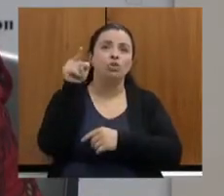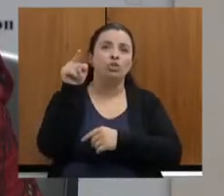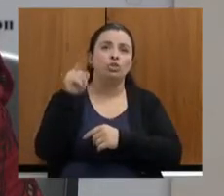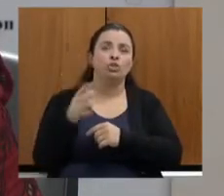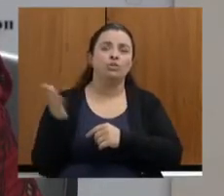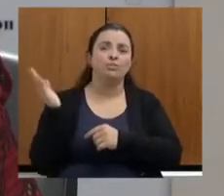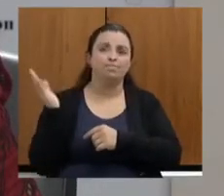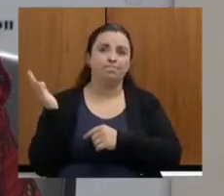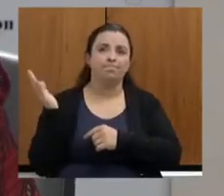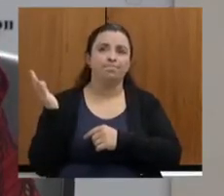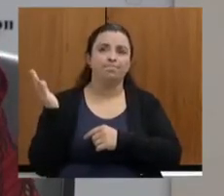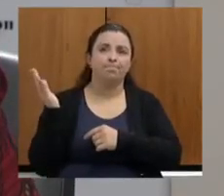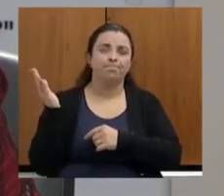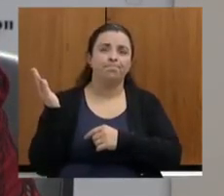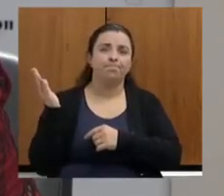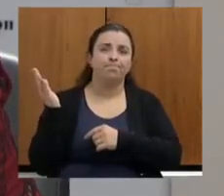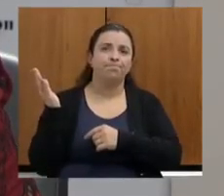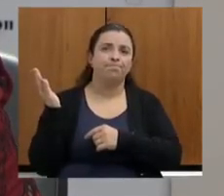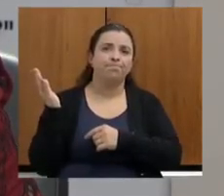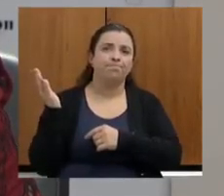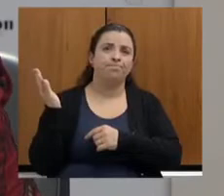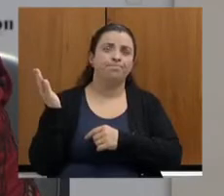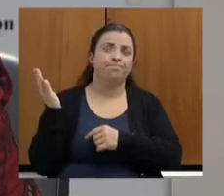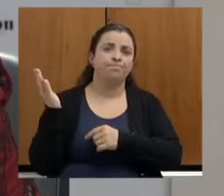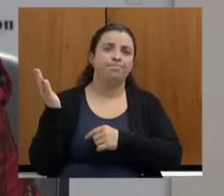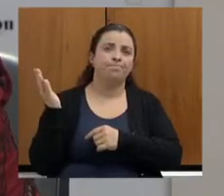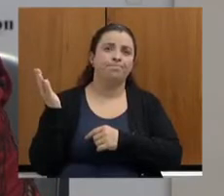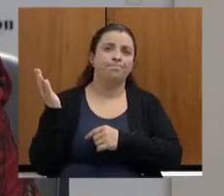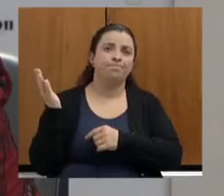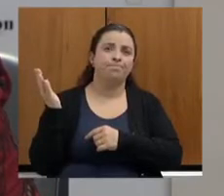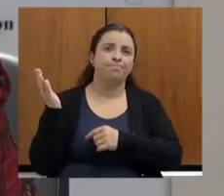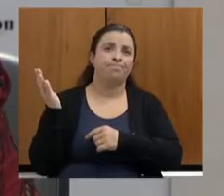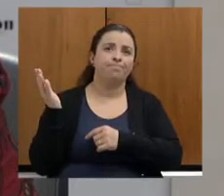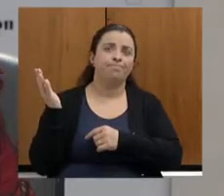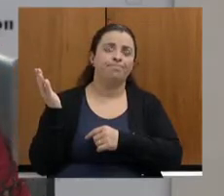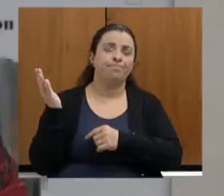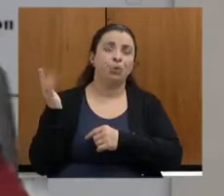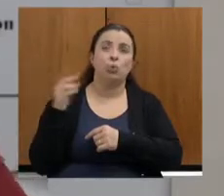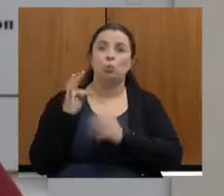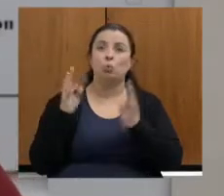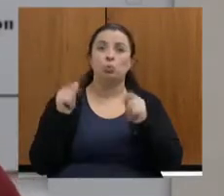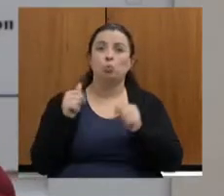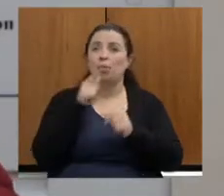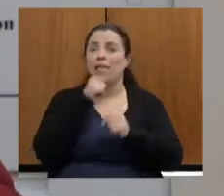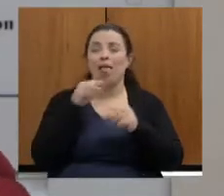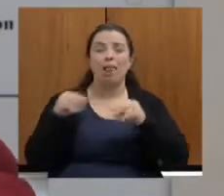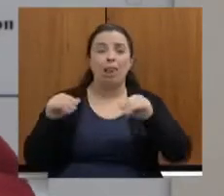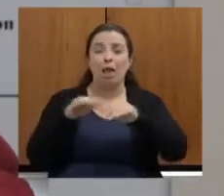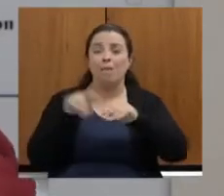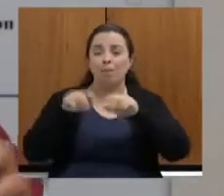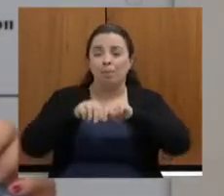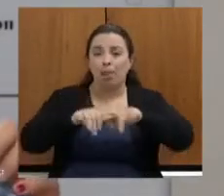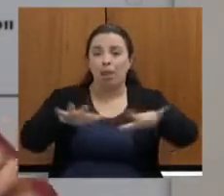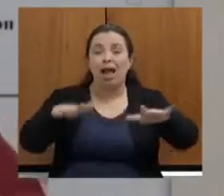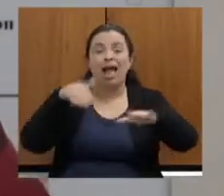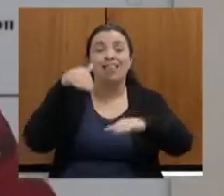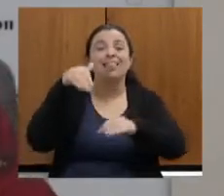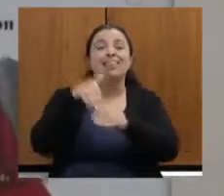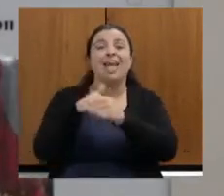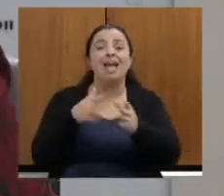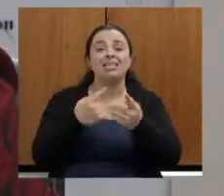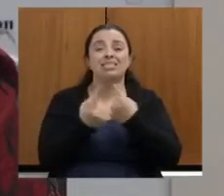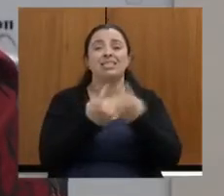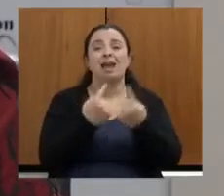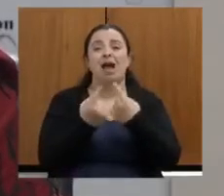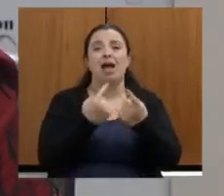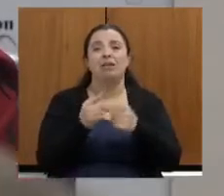isso aqui ainda tirou antes ela veio na Estrada Essa aqui é a própria data toda debaixo de lama ela veio na estrada em Goiabal